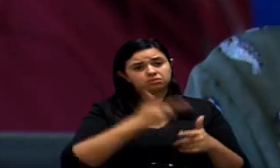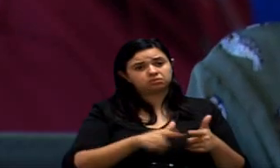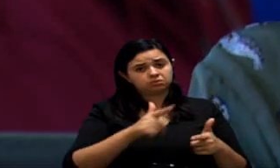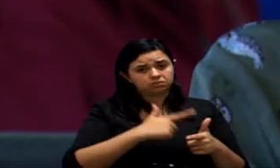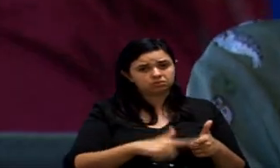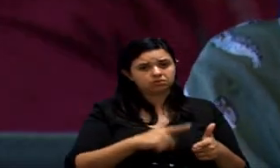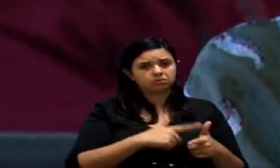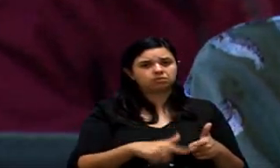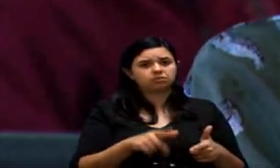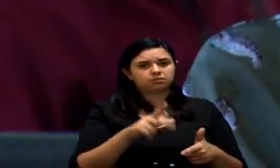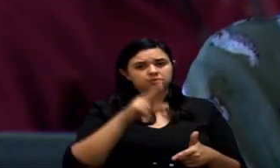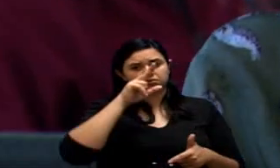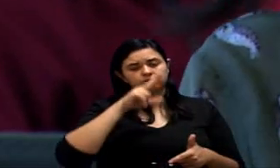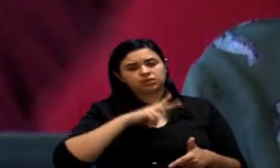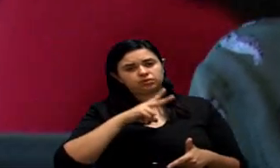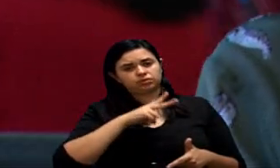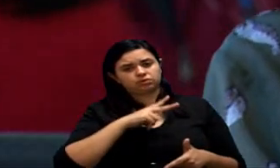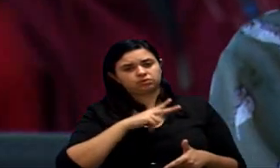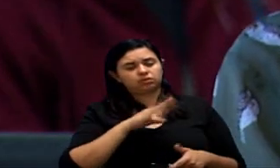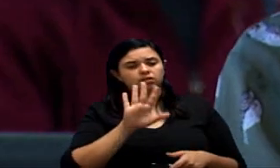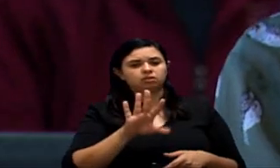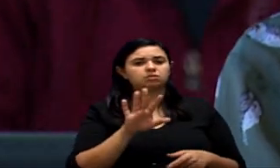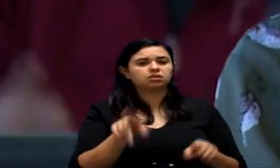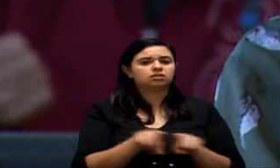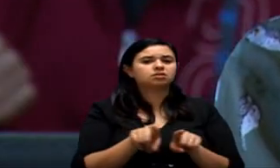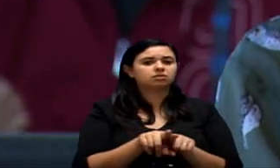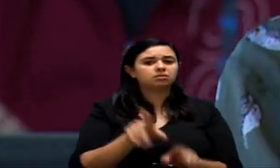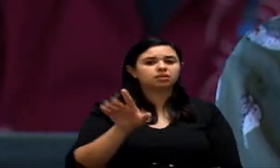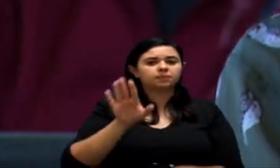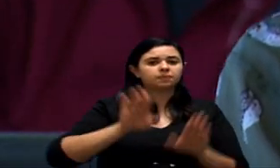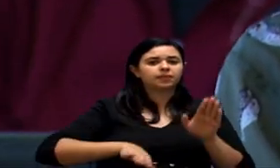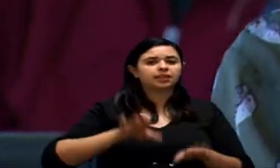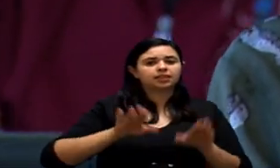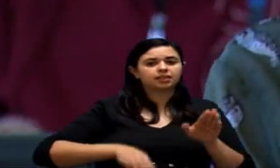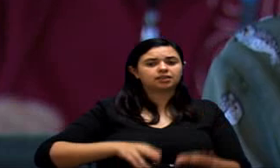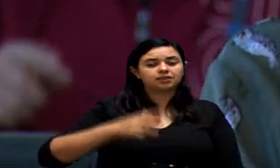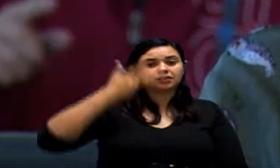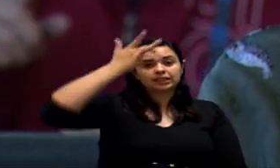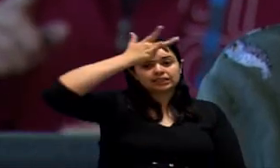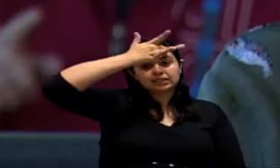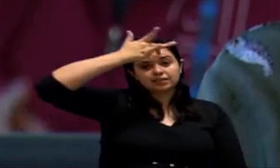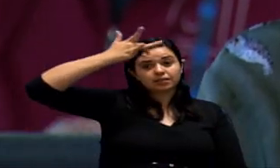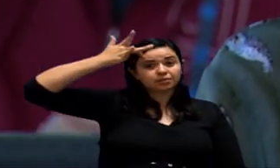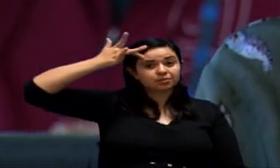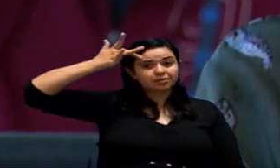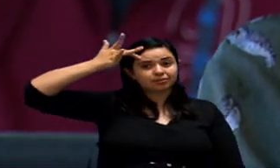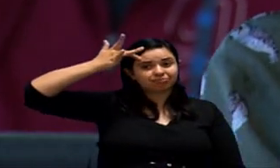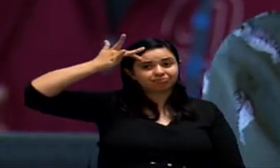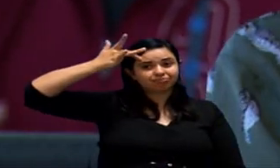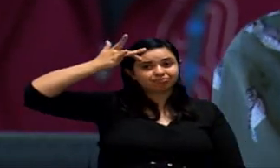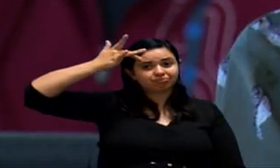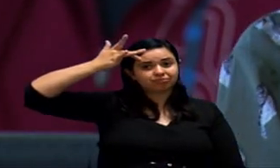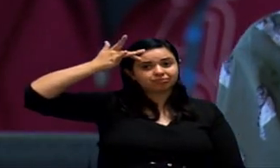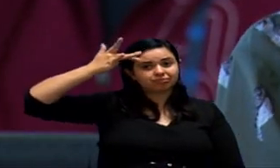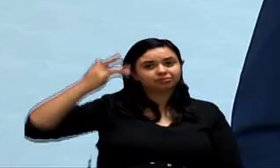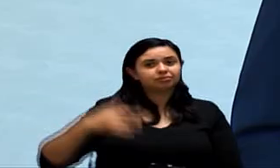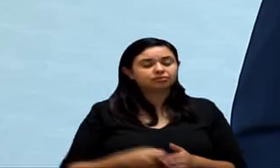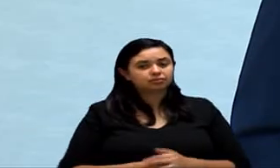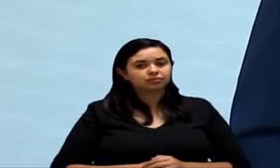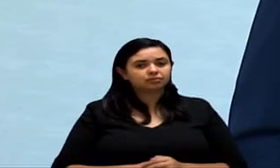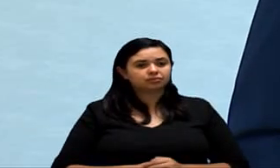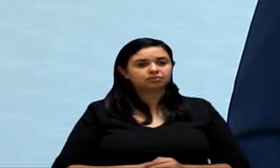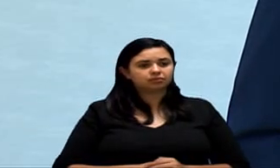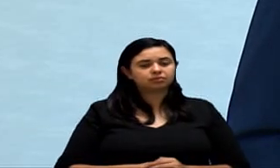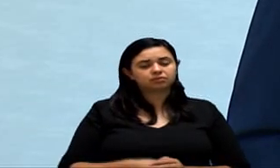Nós discutimos ontem a questão da saúde mental materna, vereador, o quanto que é importante. O vereador Salatiel trouxe esse